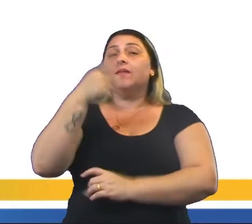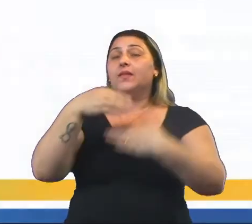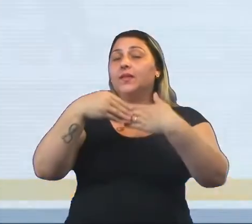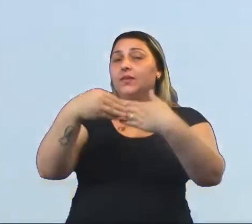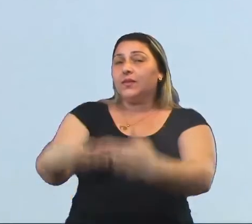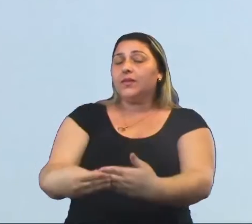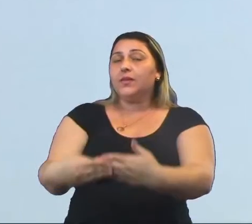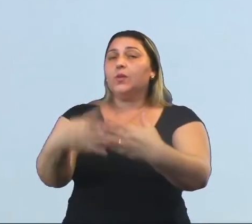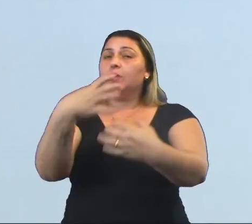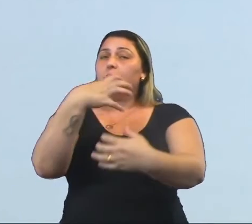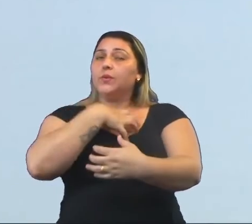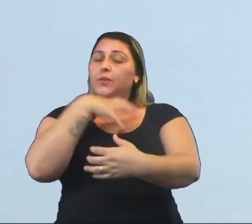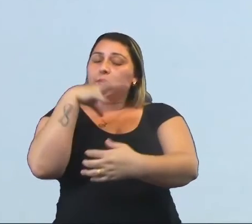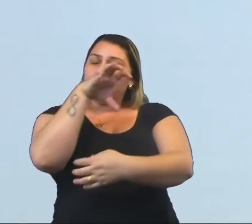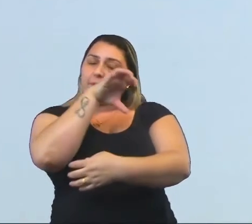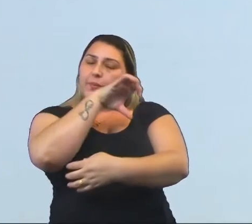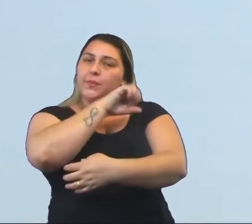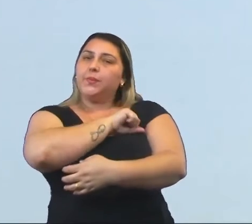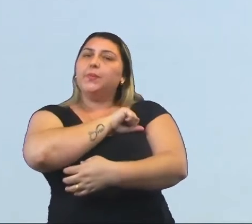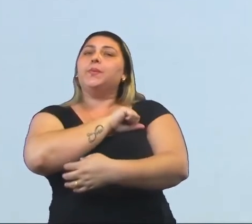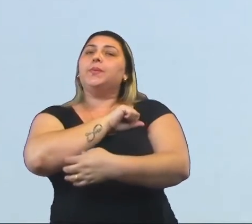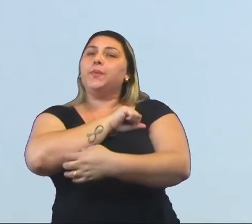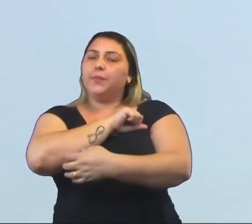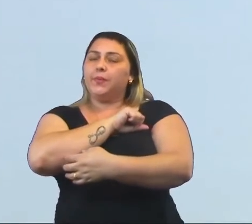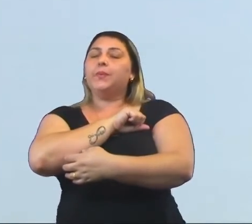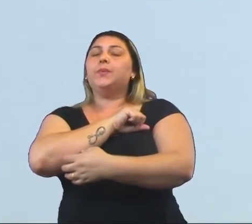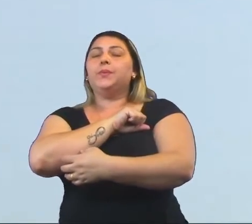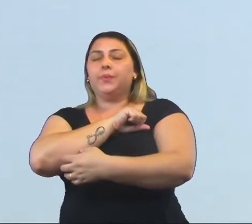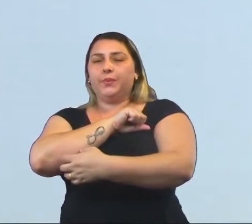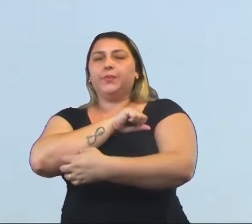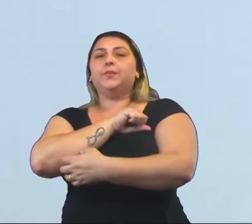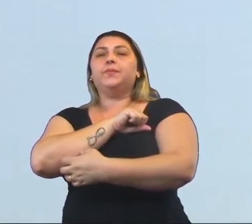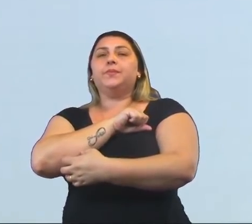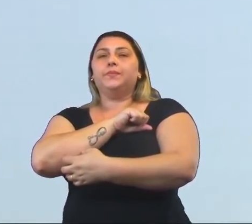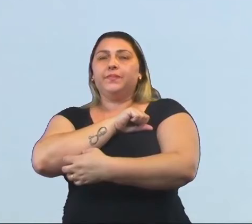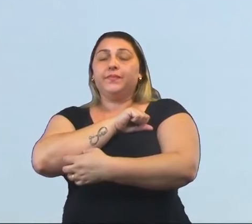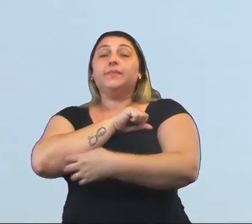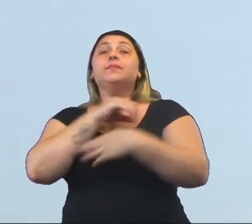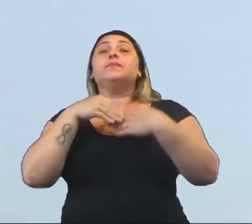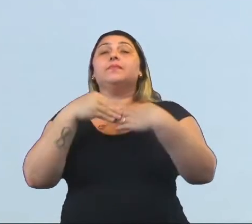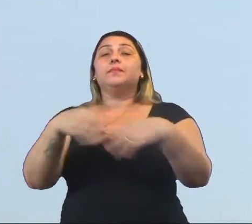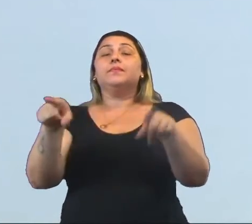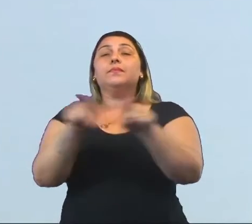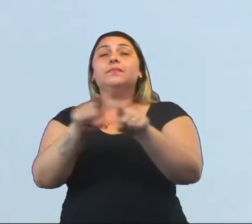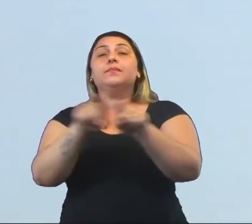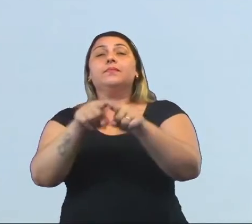justamente de uma forma amorosa, mais erótica, né, erótica, tratando mesmo da